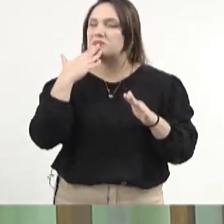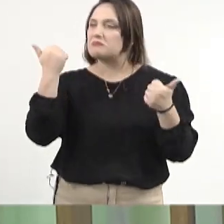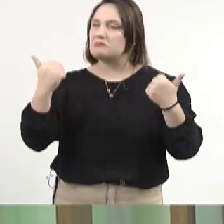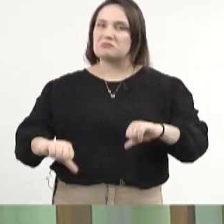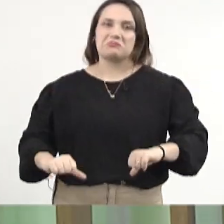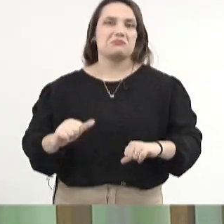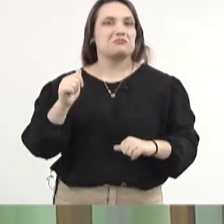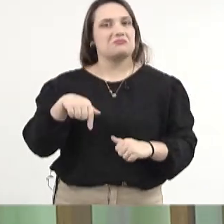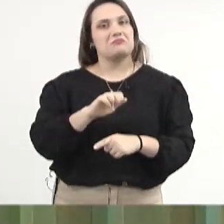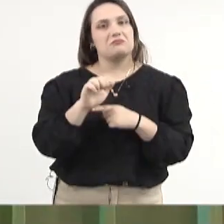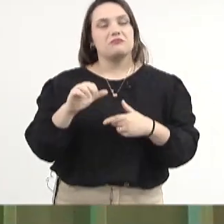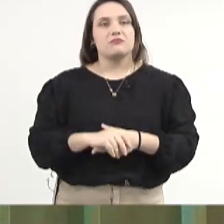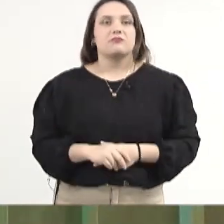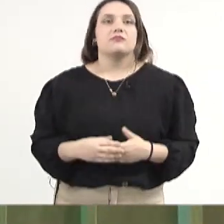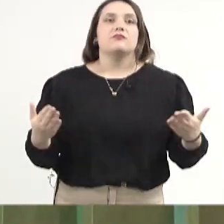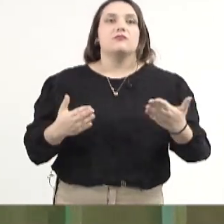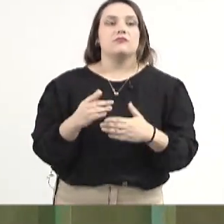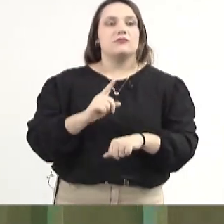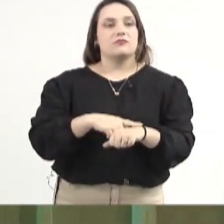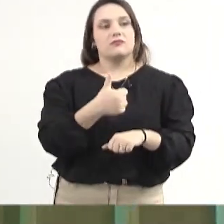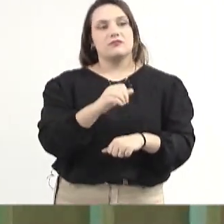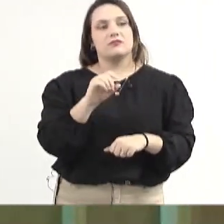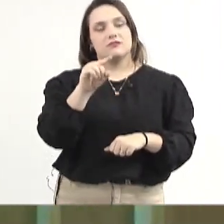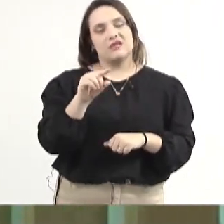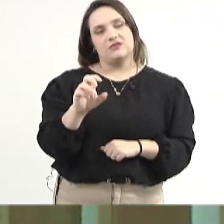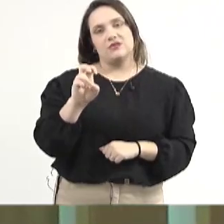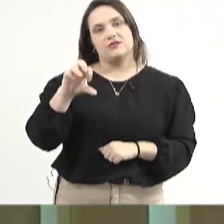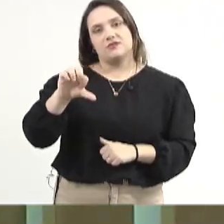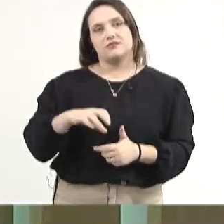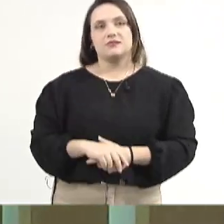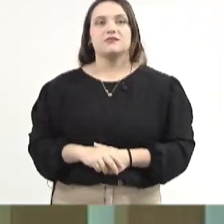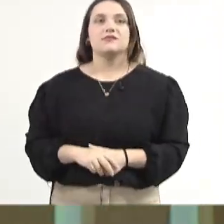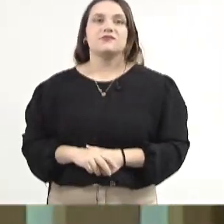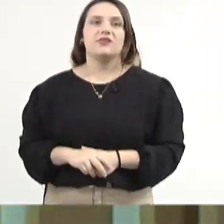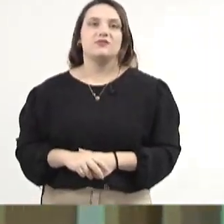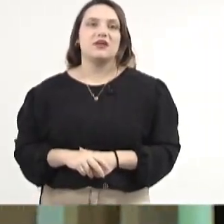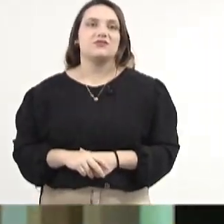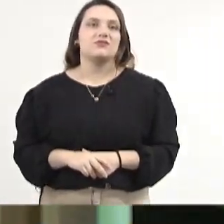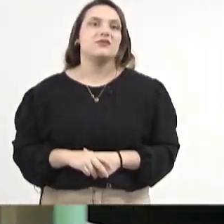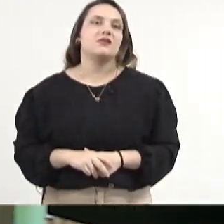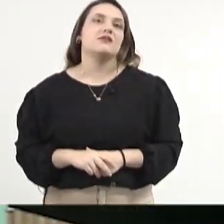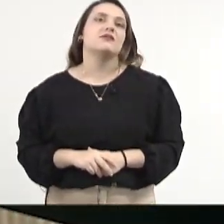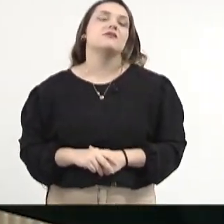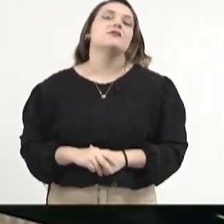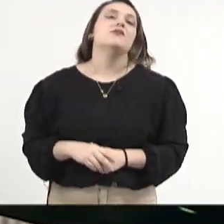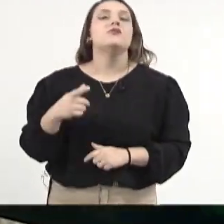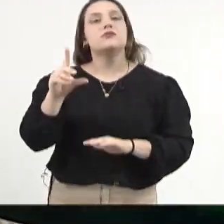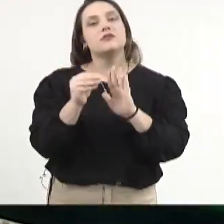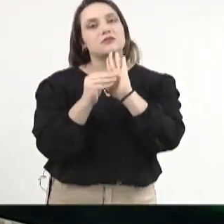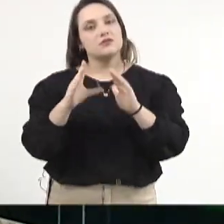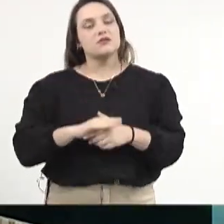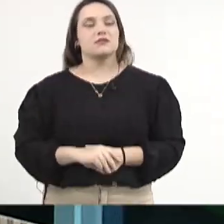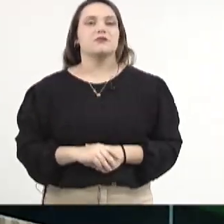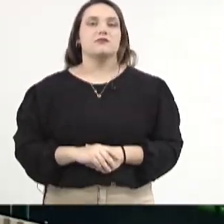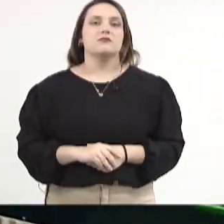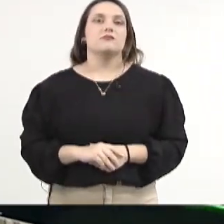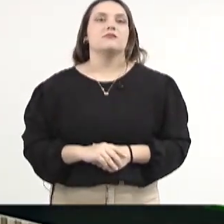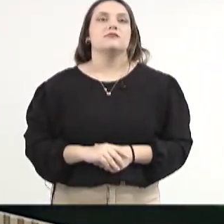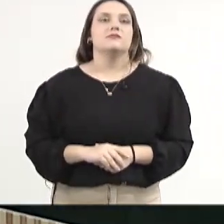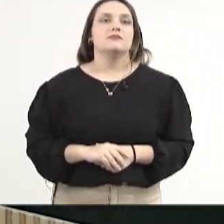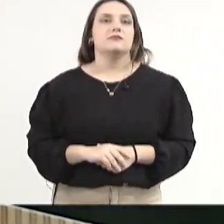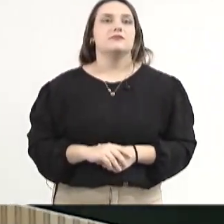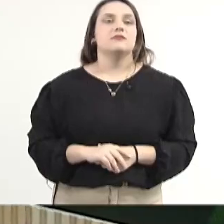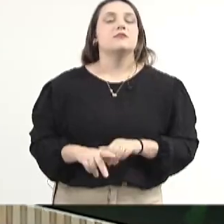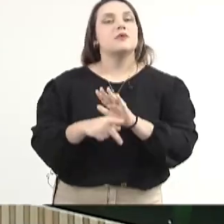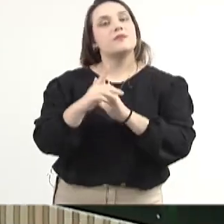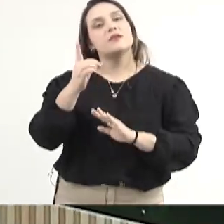nosso estado. 10 horas e 59 minutos em Mato Grosso do Sul. A gente fala agora sobre a indicação, outra indicação, apresentada